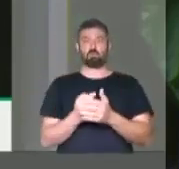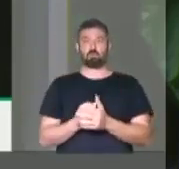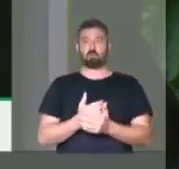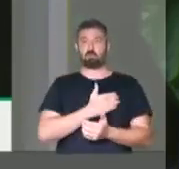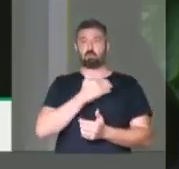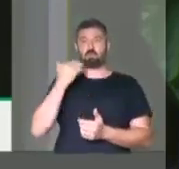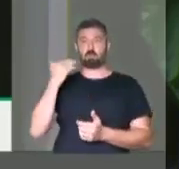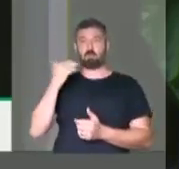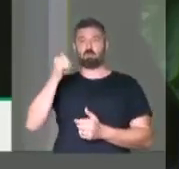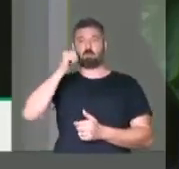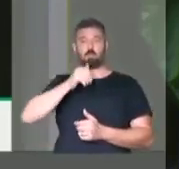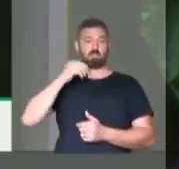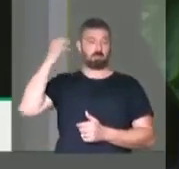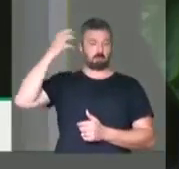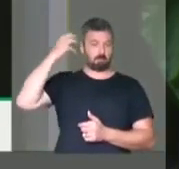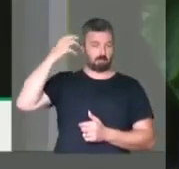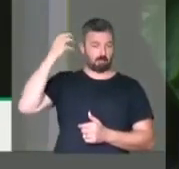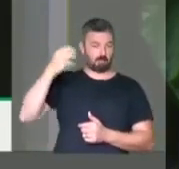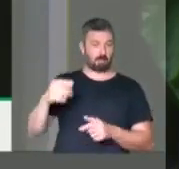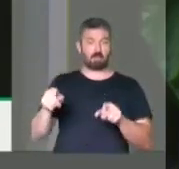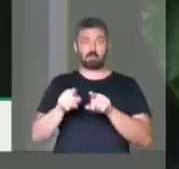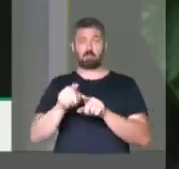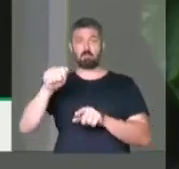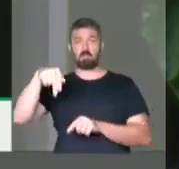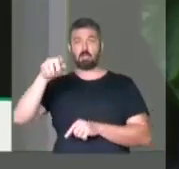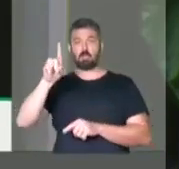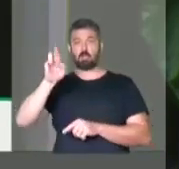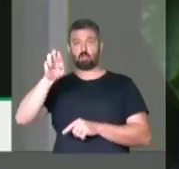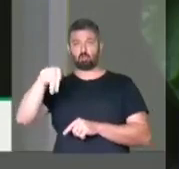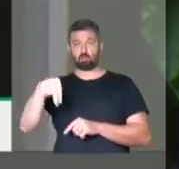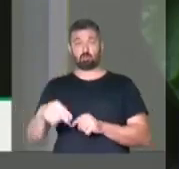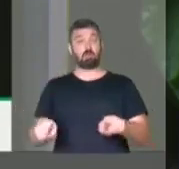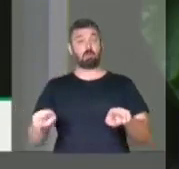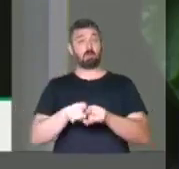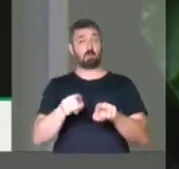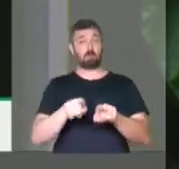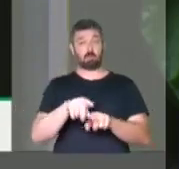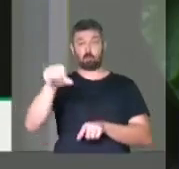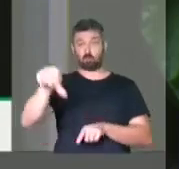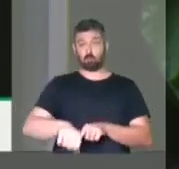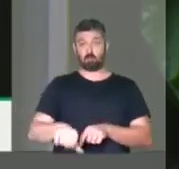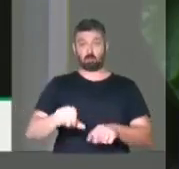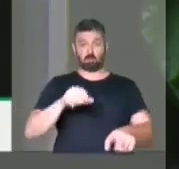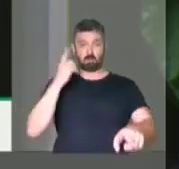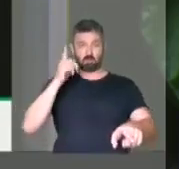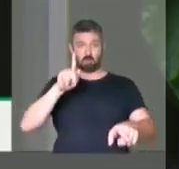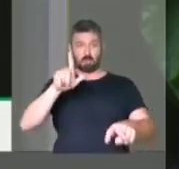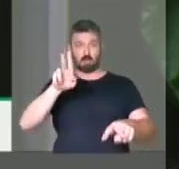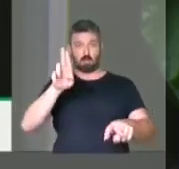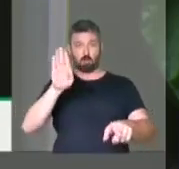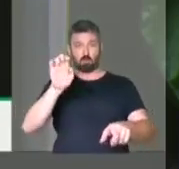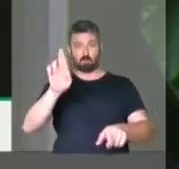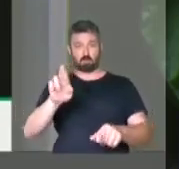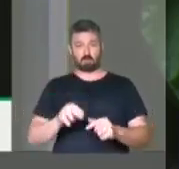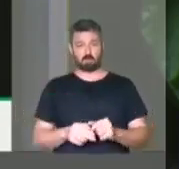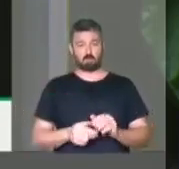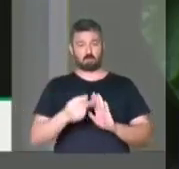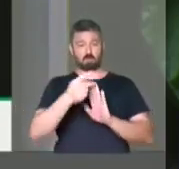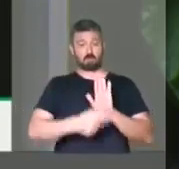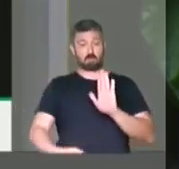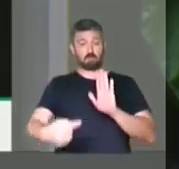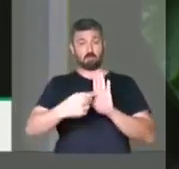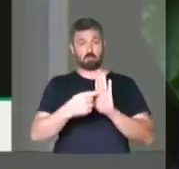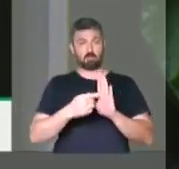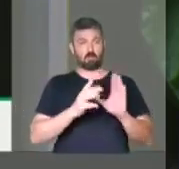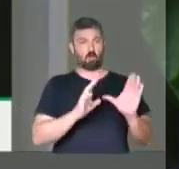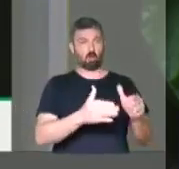da morte da Marielle Franco e do Anderson. E mais do que isso, deputado Glauber, esse projeto, ele não